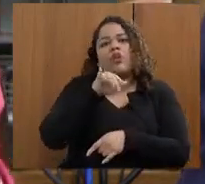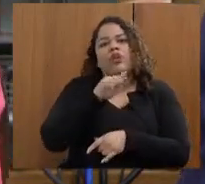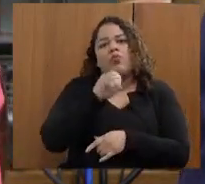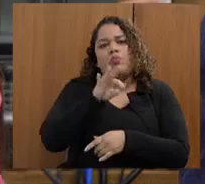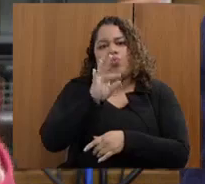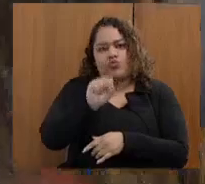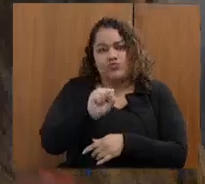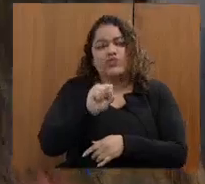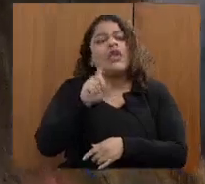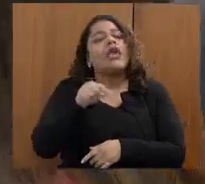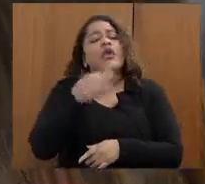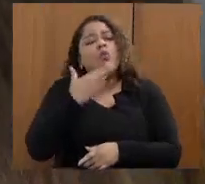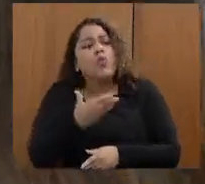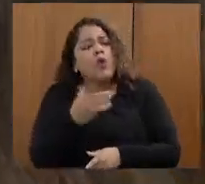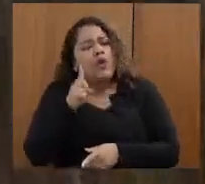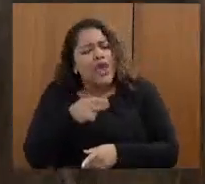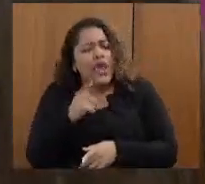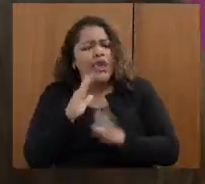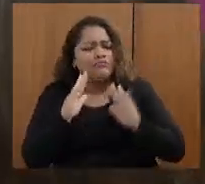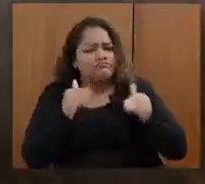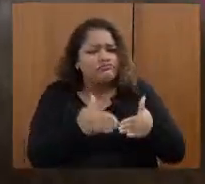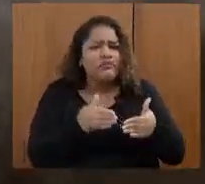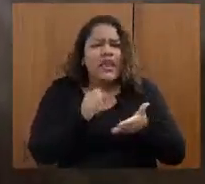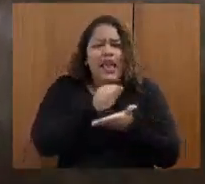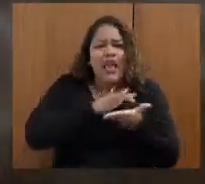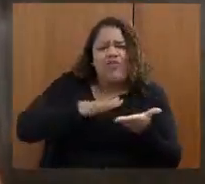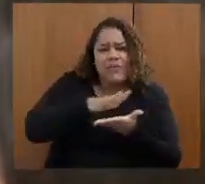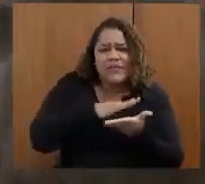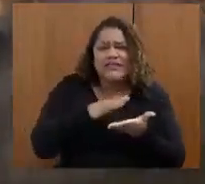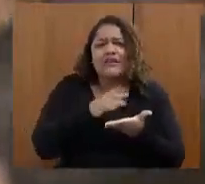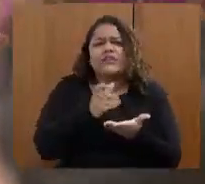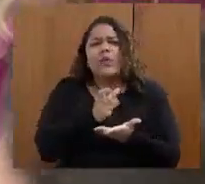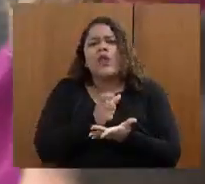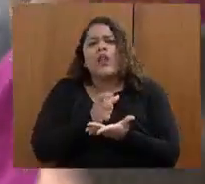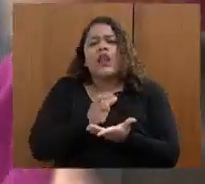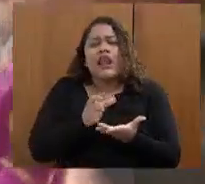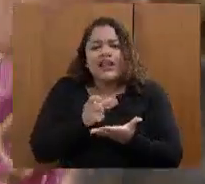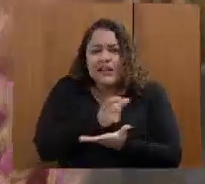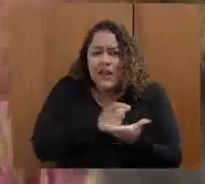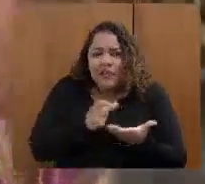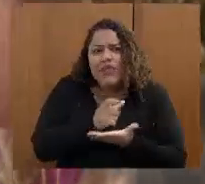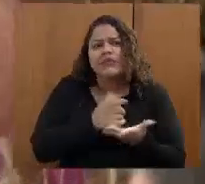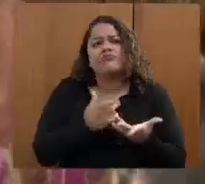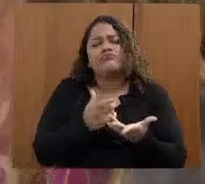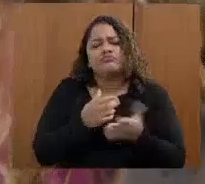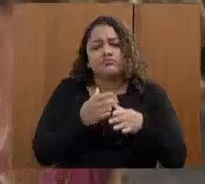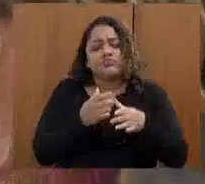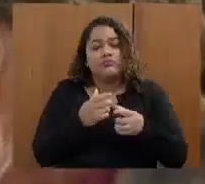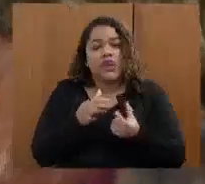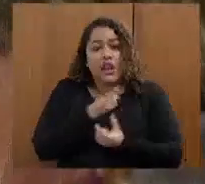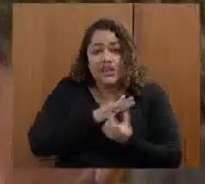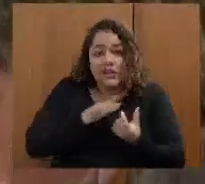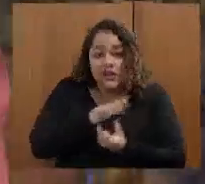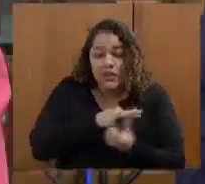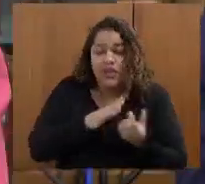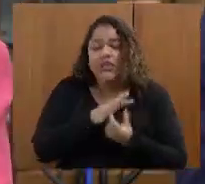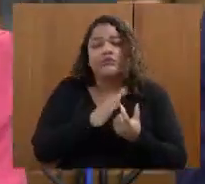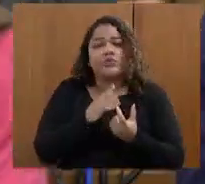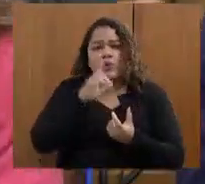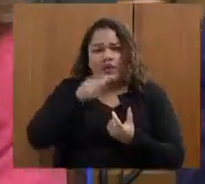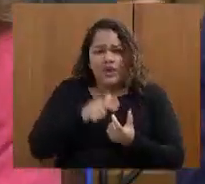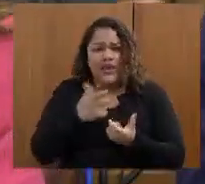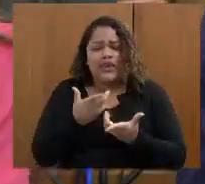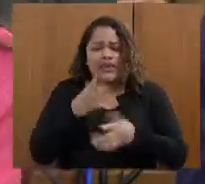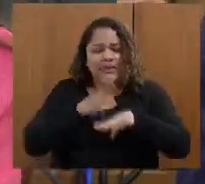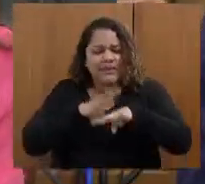letramento ensino matemática então eu gostaria de saber quantos cursos Quantos servidores já fizeram esses cursos e